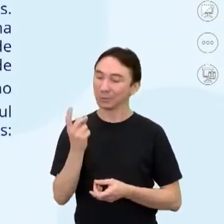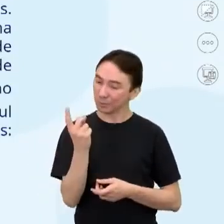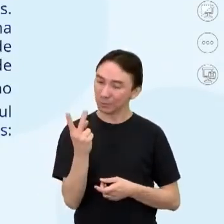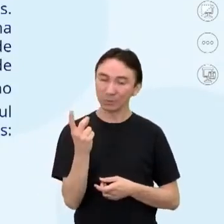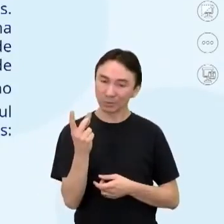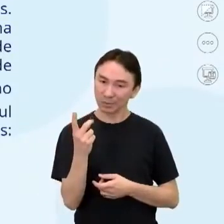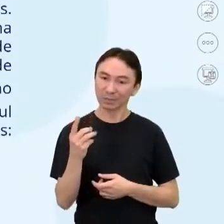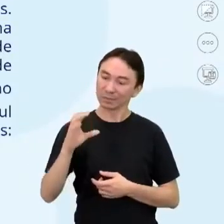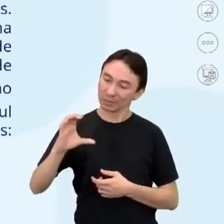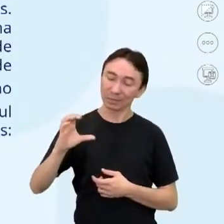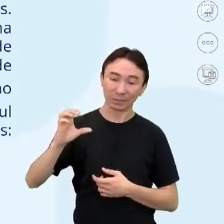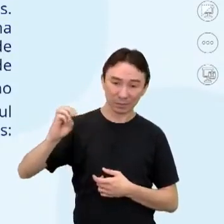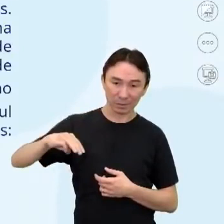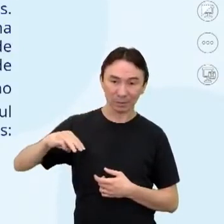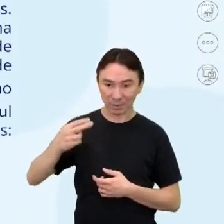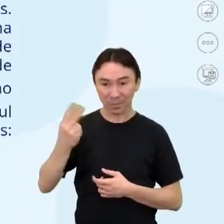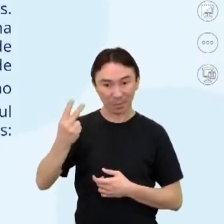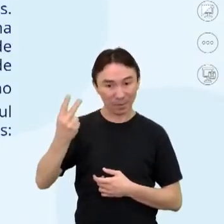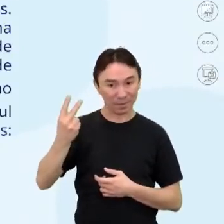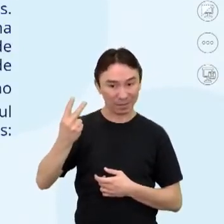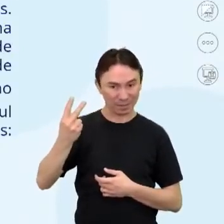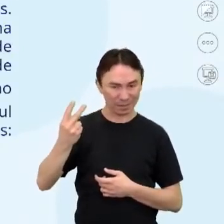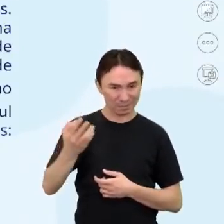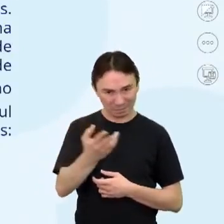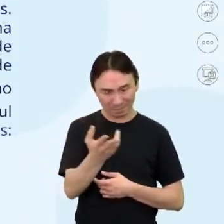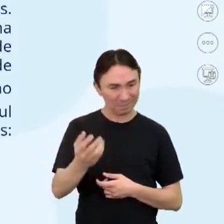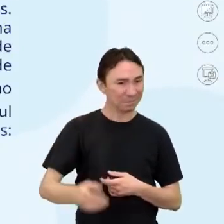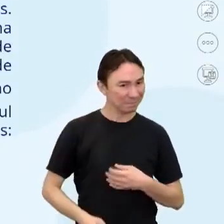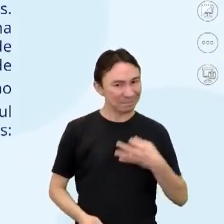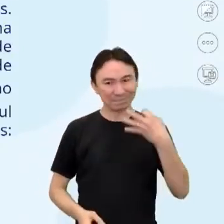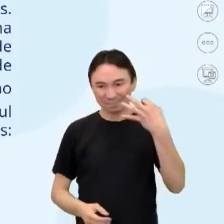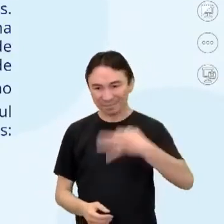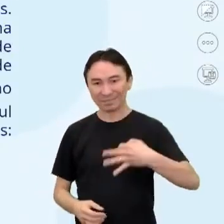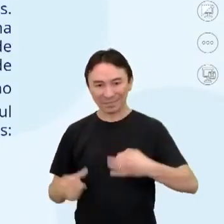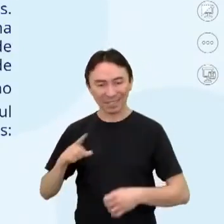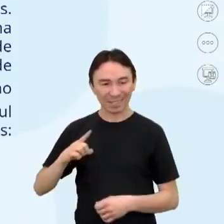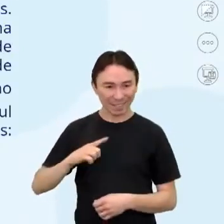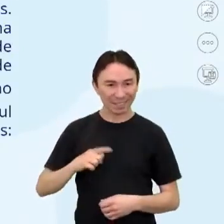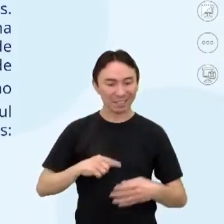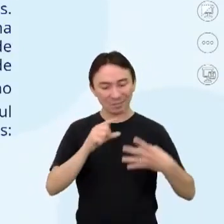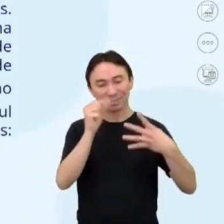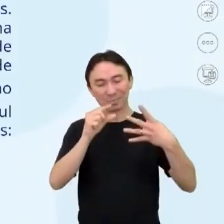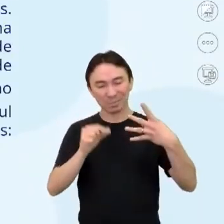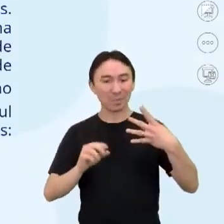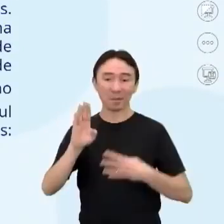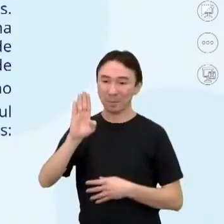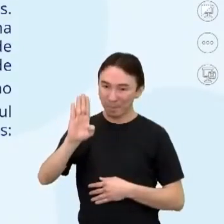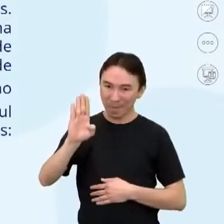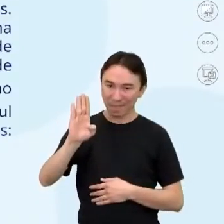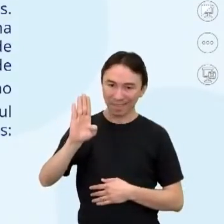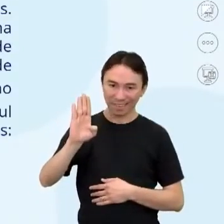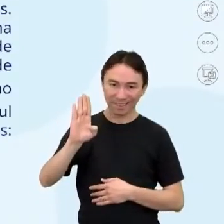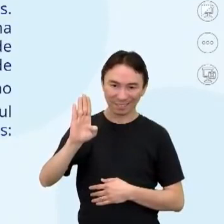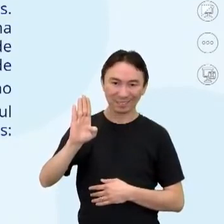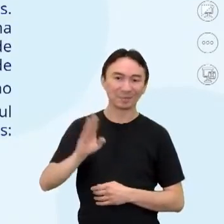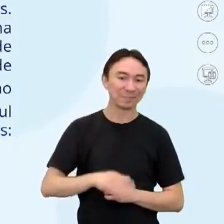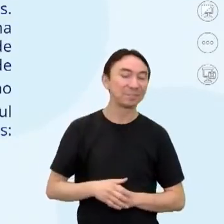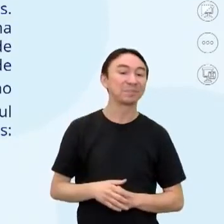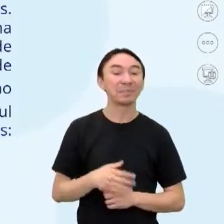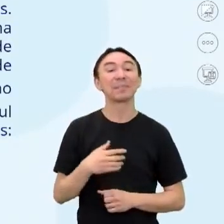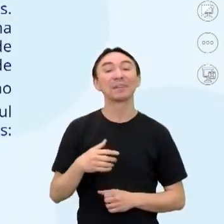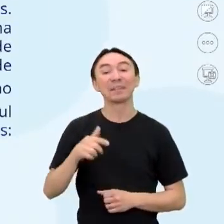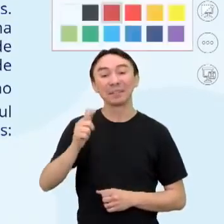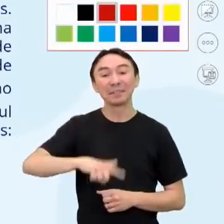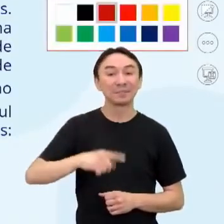a ideia, portanto, como o pessoal bem observou aí, a alternativa B. E aí, por desencargo de consciência, Vivi, foi lá para o outro